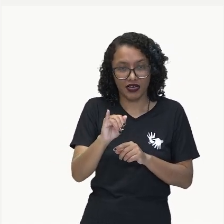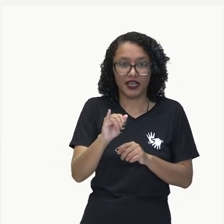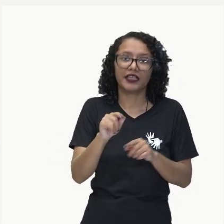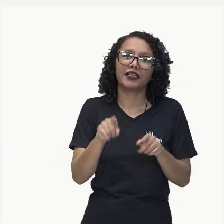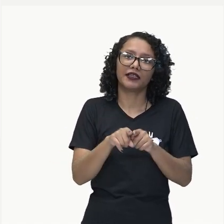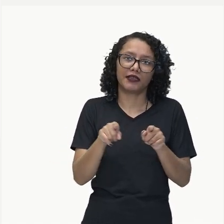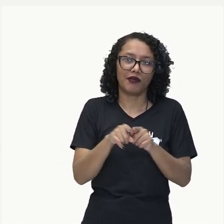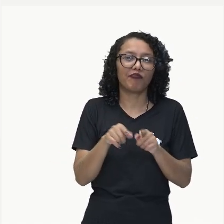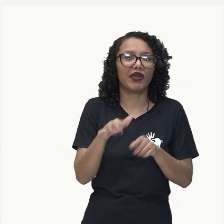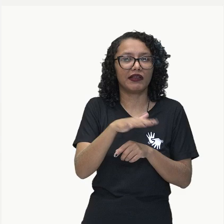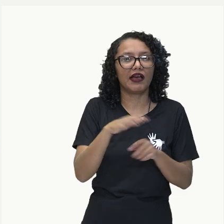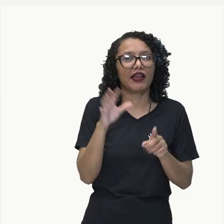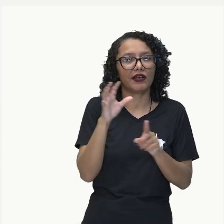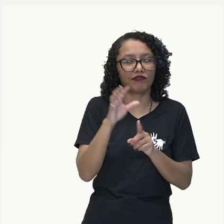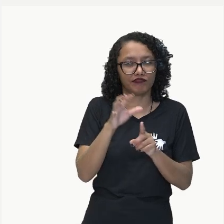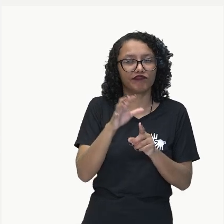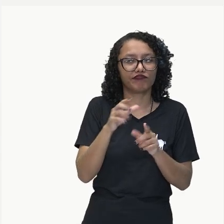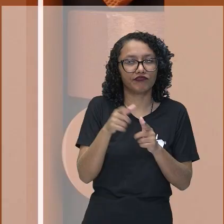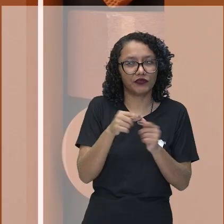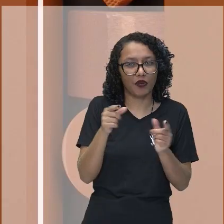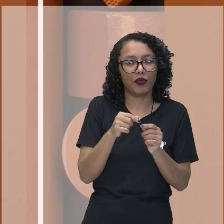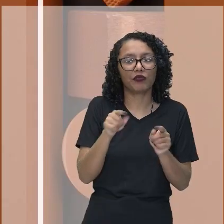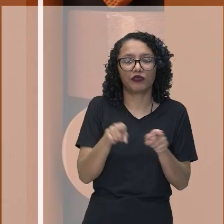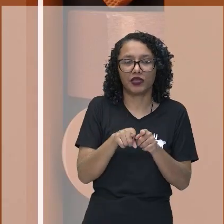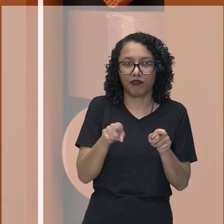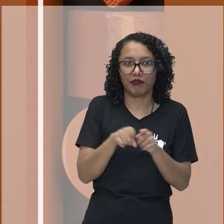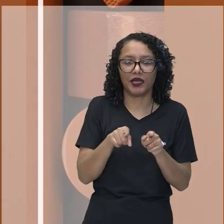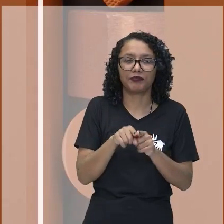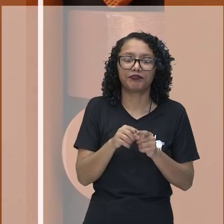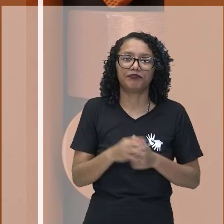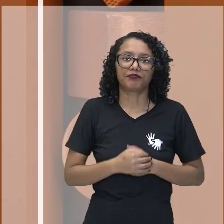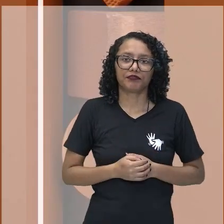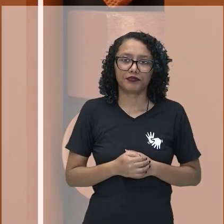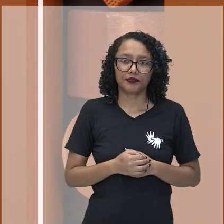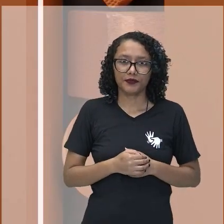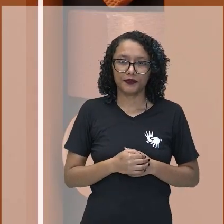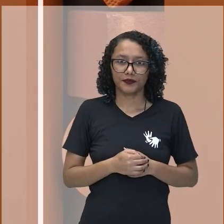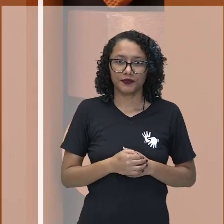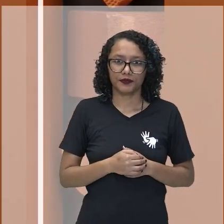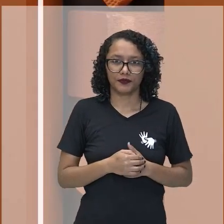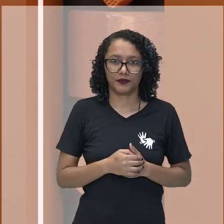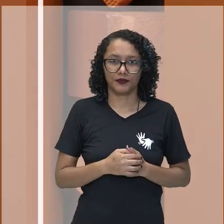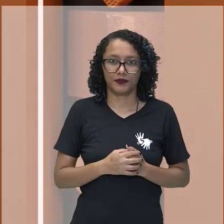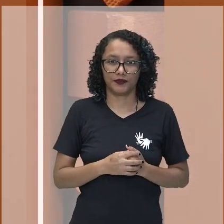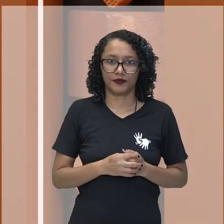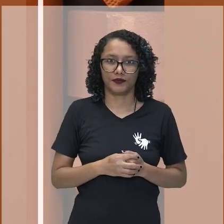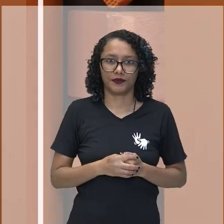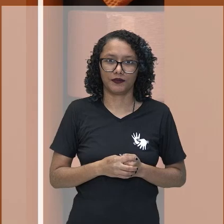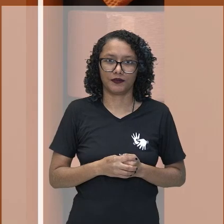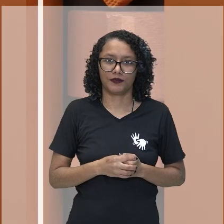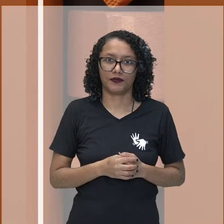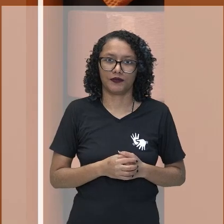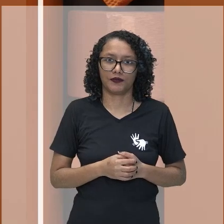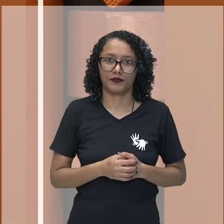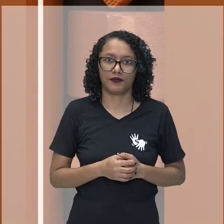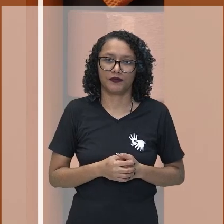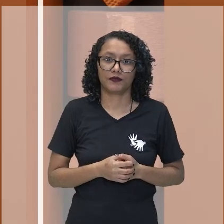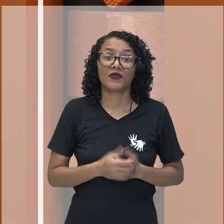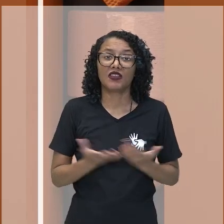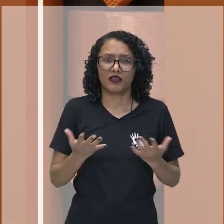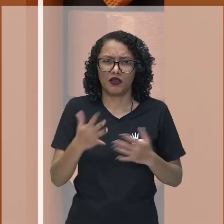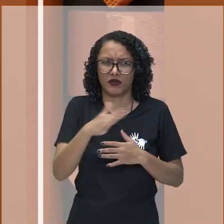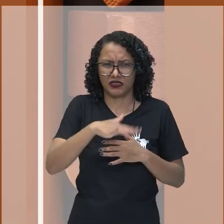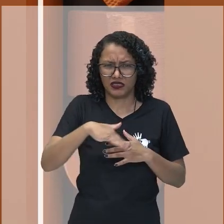fica para trás. Então, essa parte da geologia, né, que tem essas formações mais recentes,